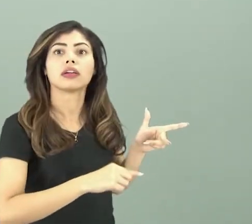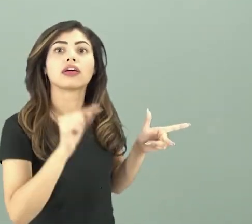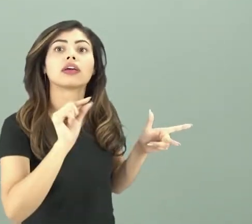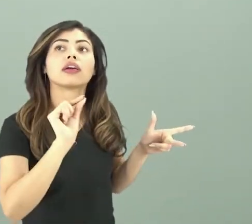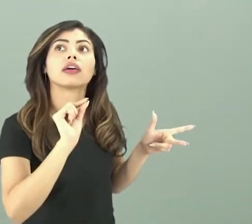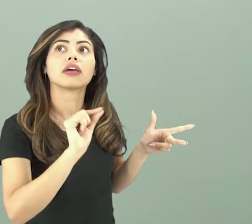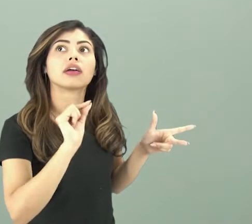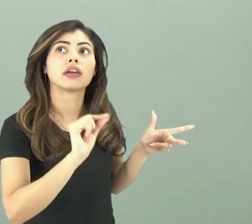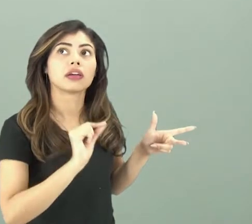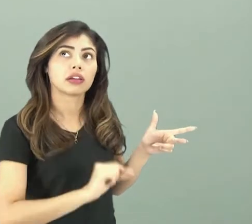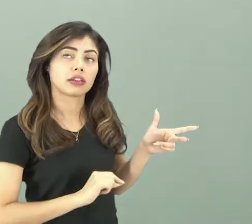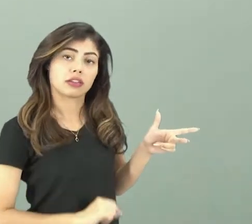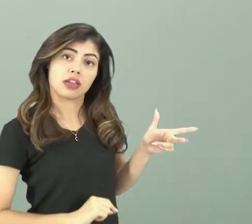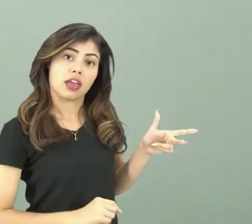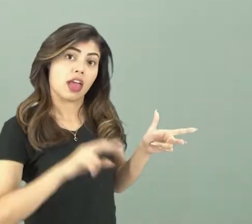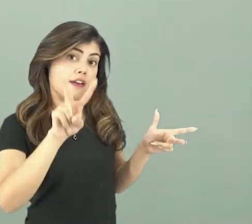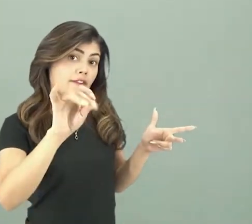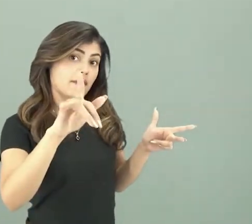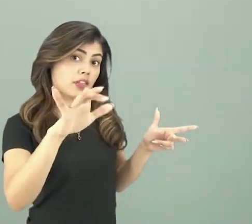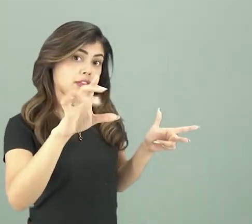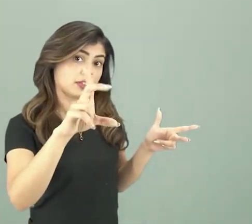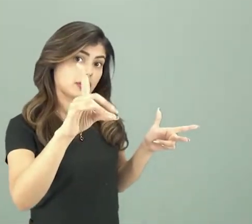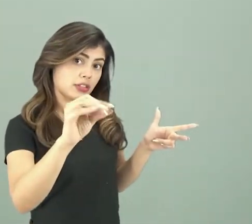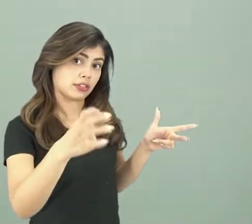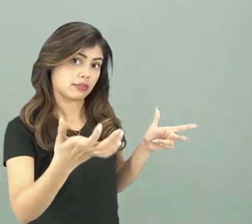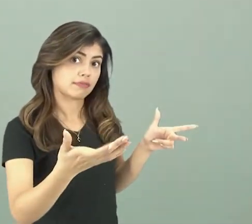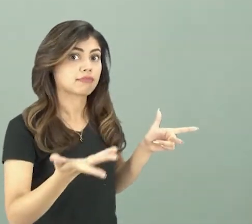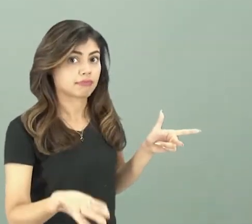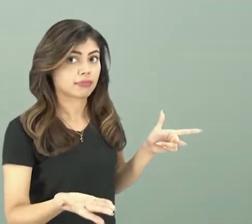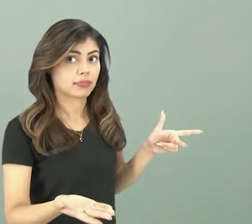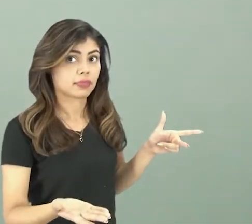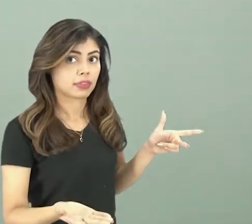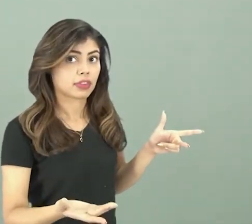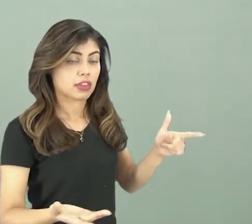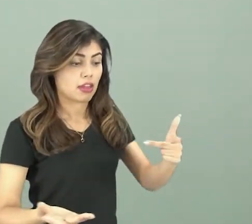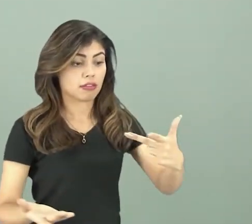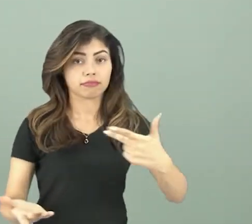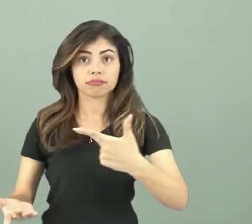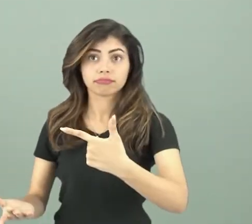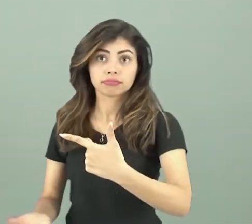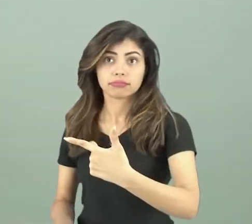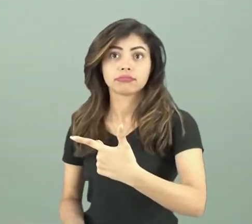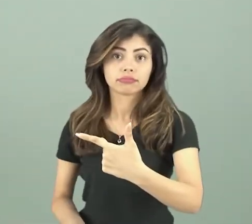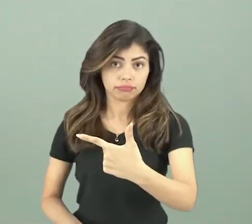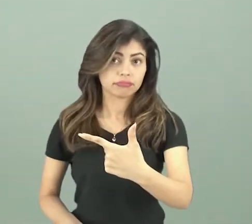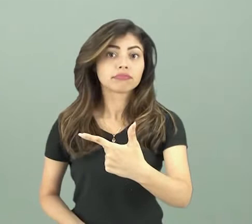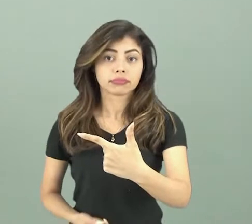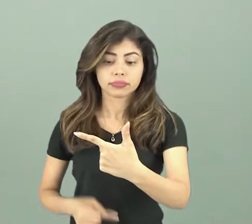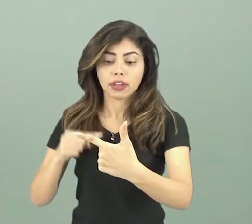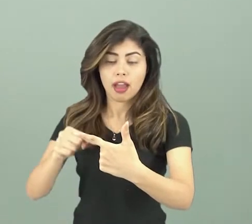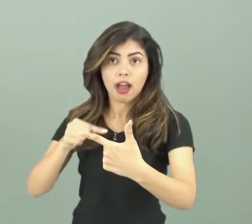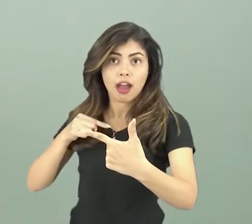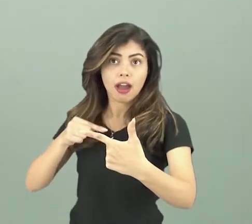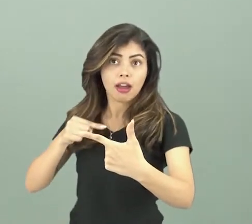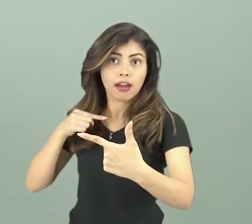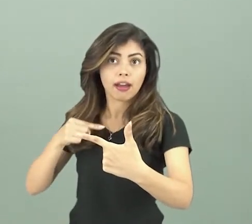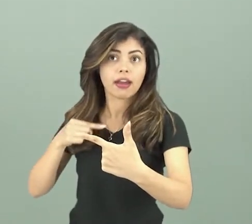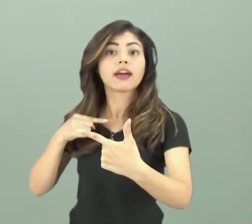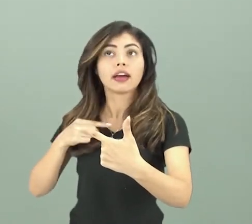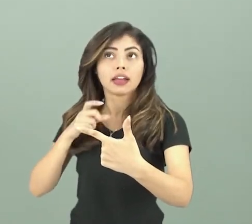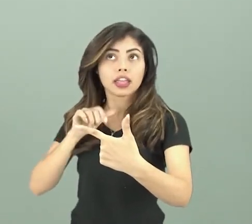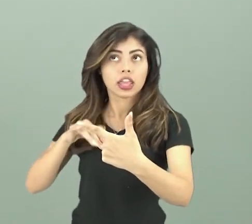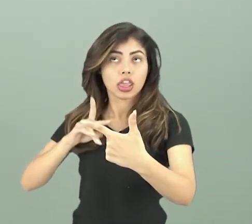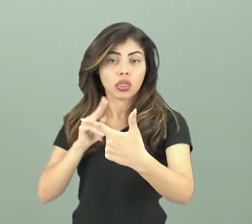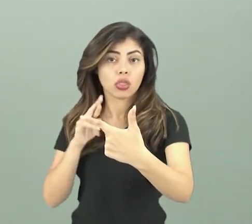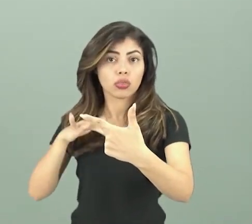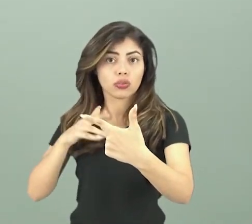Z, aqui, é a velocidade. Então, o que ele está dizendo aí? Que a velocidade ela vai ser paralela à linha de indução. A linha